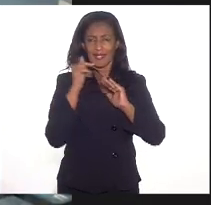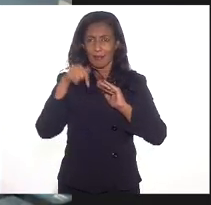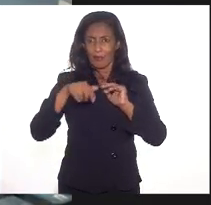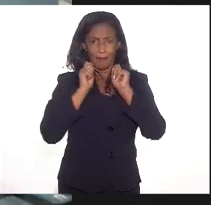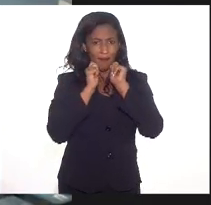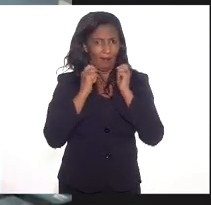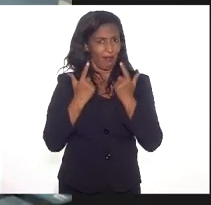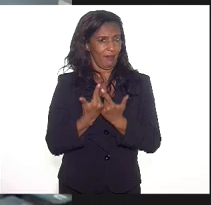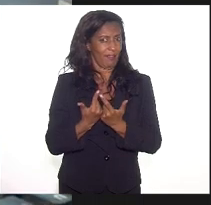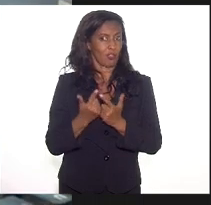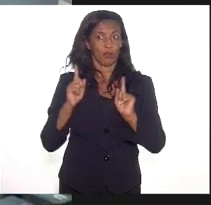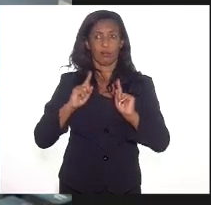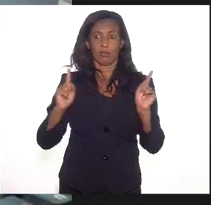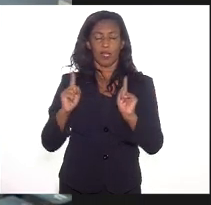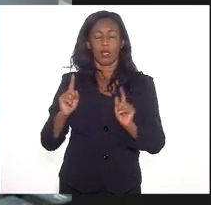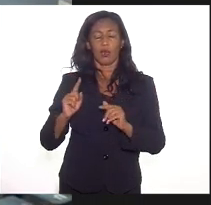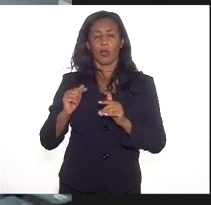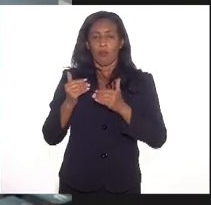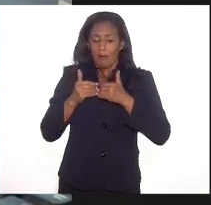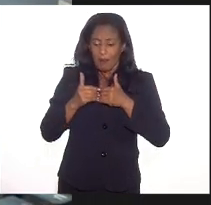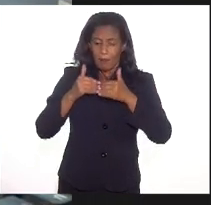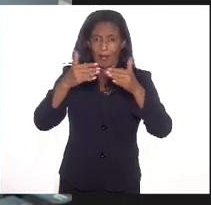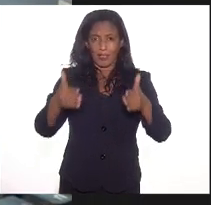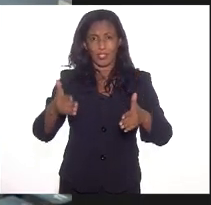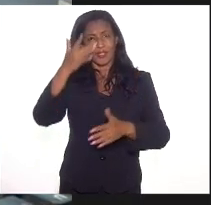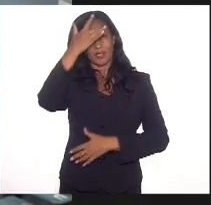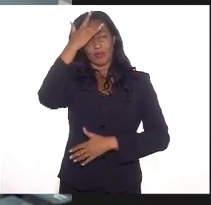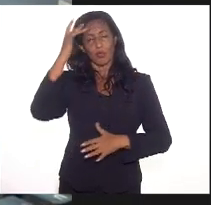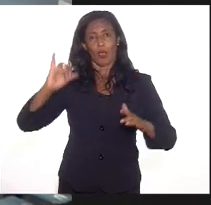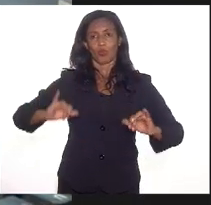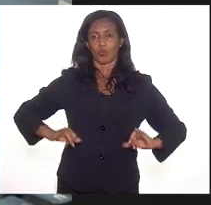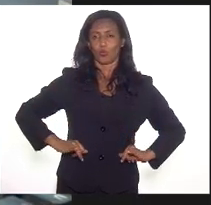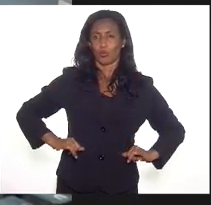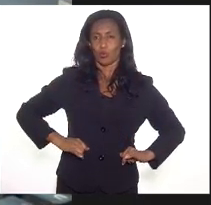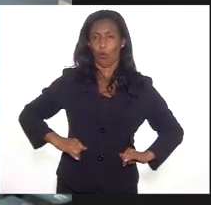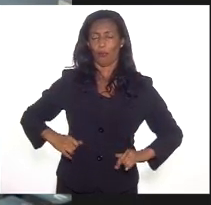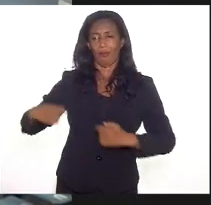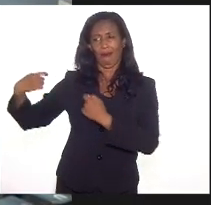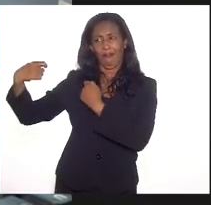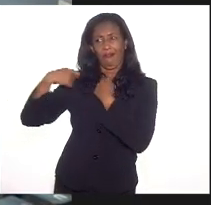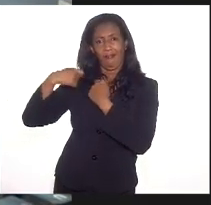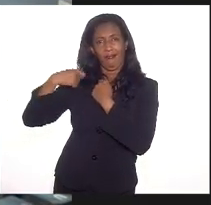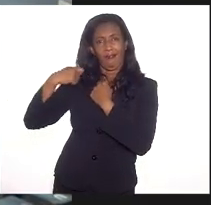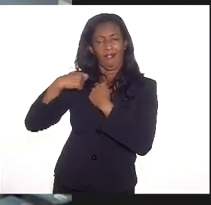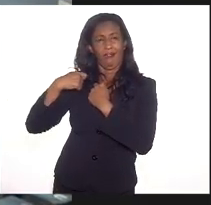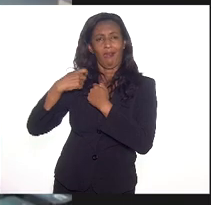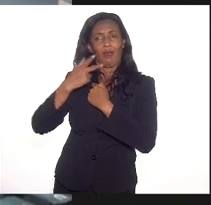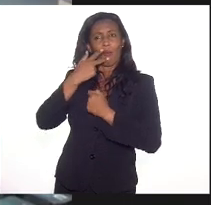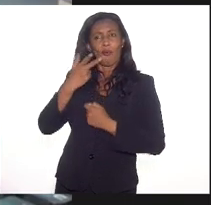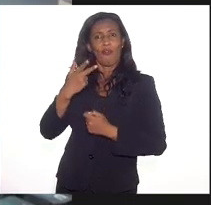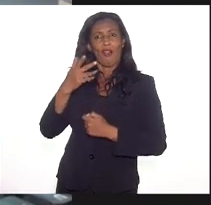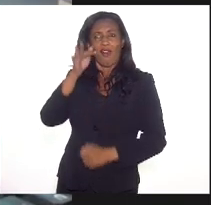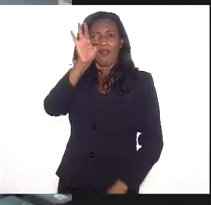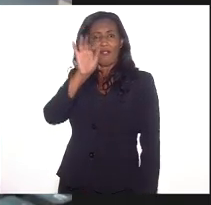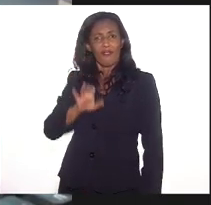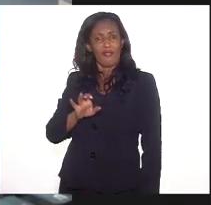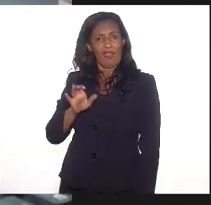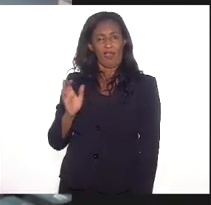partir daqueles e daquelas que hoje sofrem num processo de perseguição por professarem a sua fé. Isso é